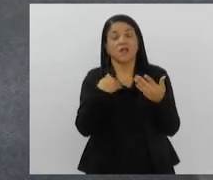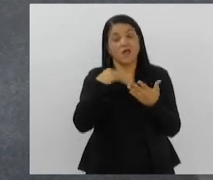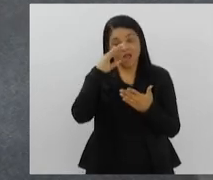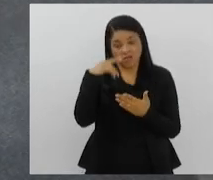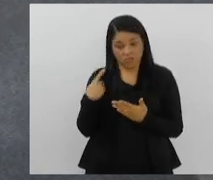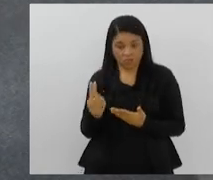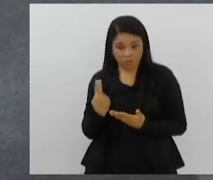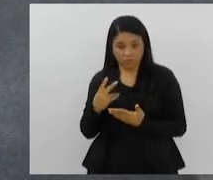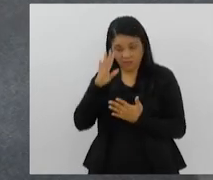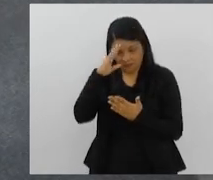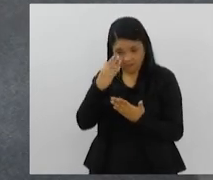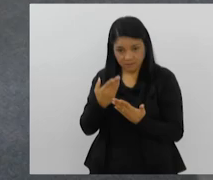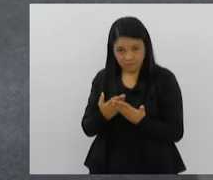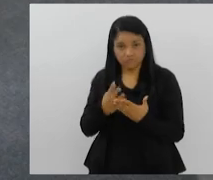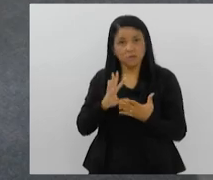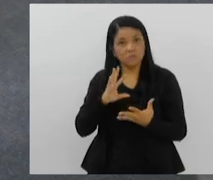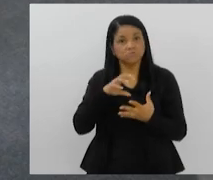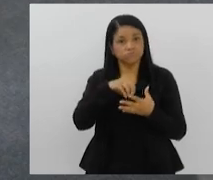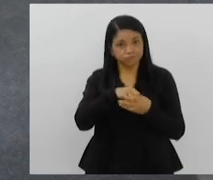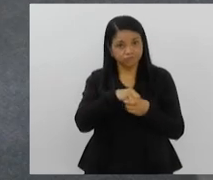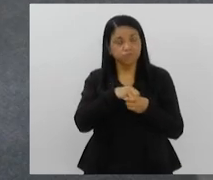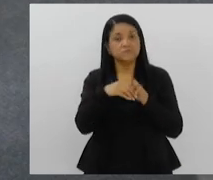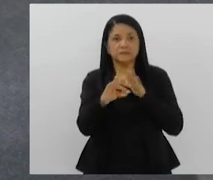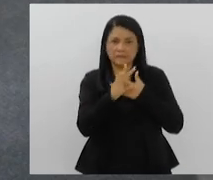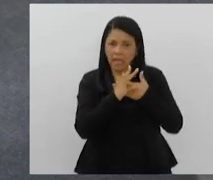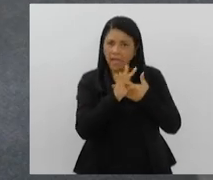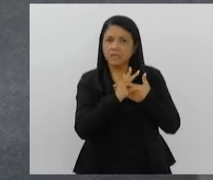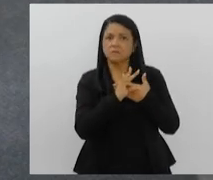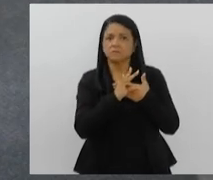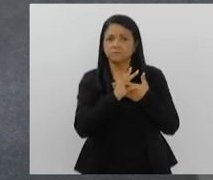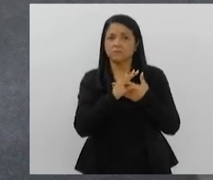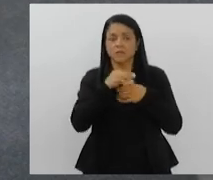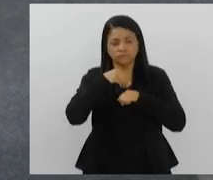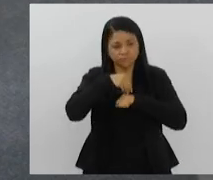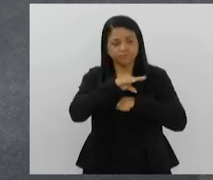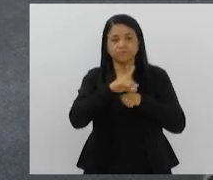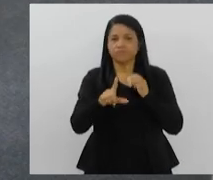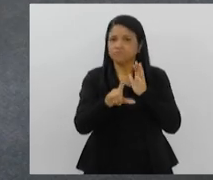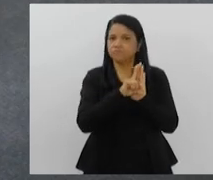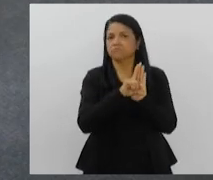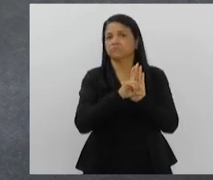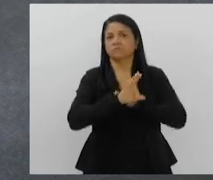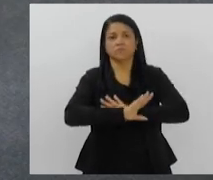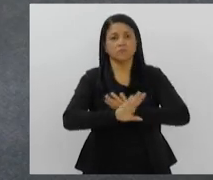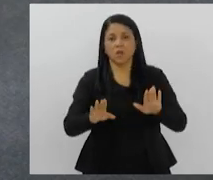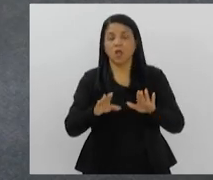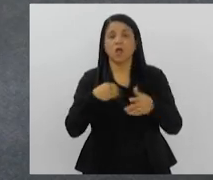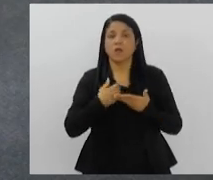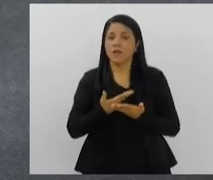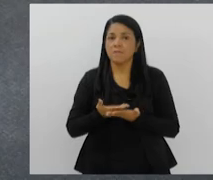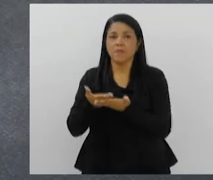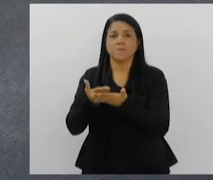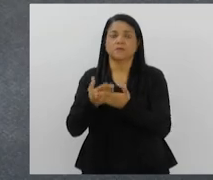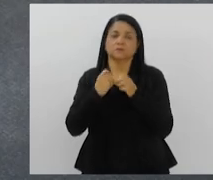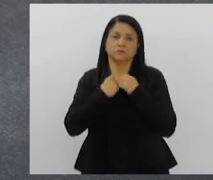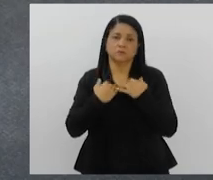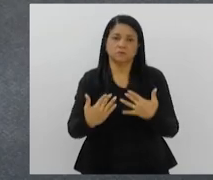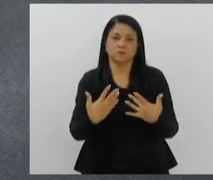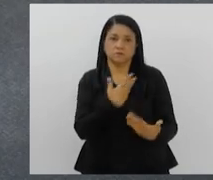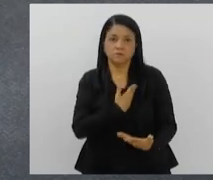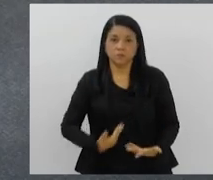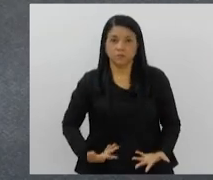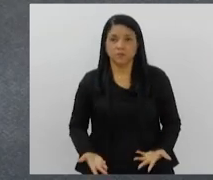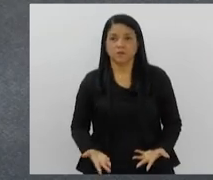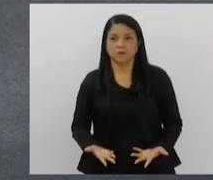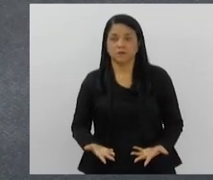que tem escopo técnico para se manter como uma indicação legislativa e é um dos encaminhamentos da nossa audiência pública.